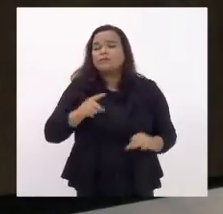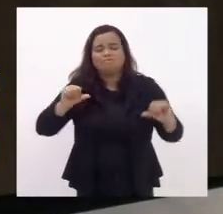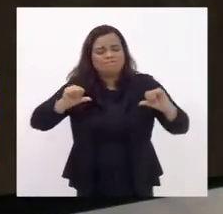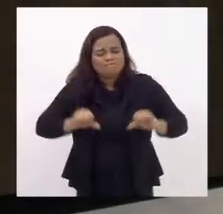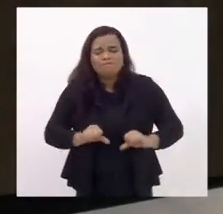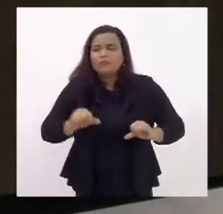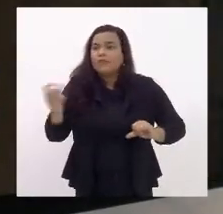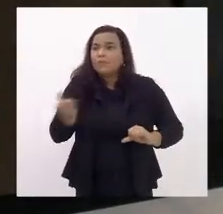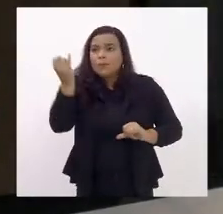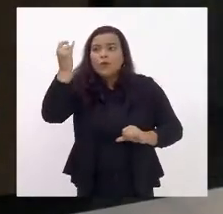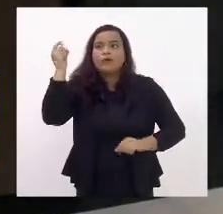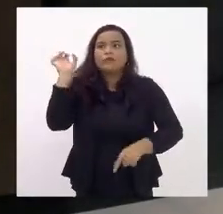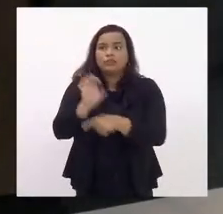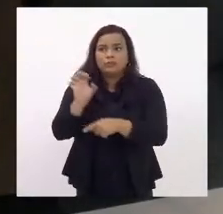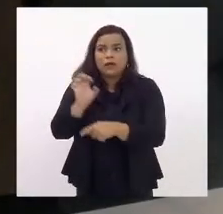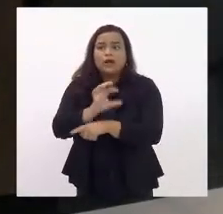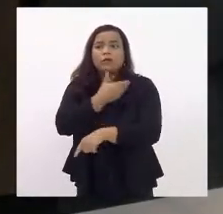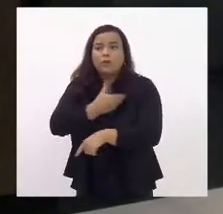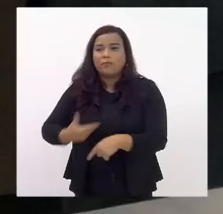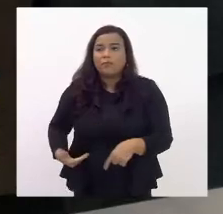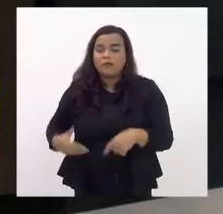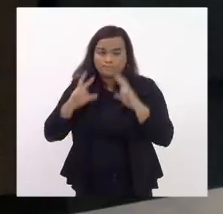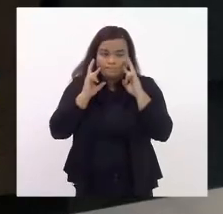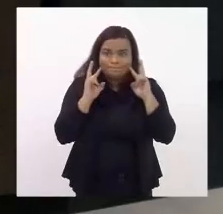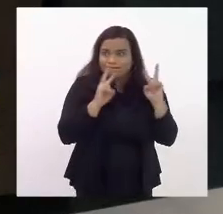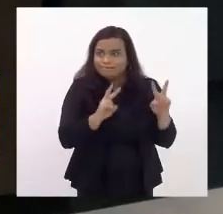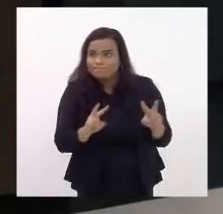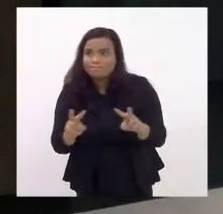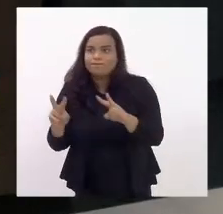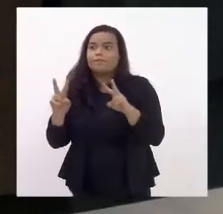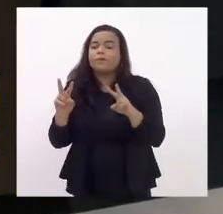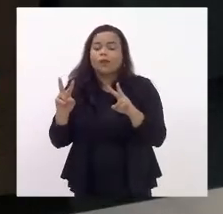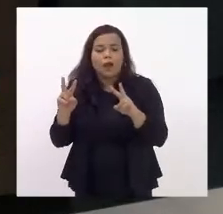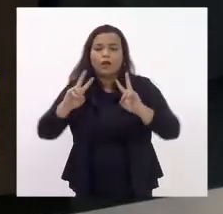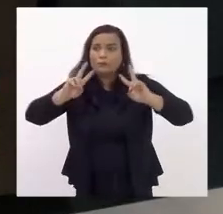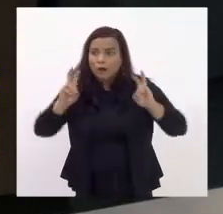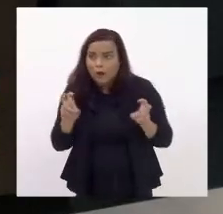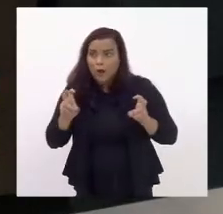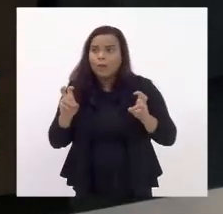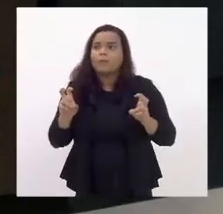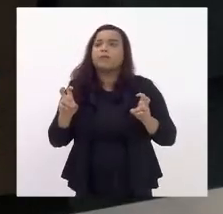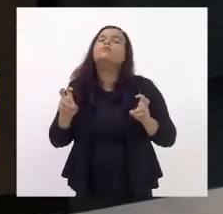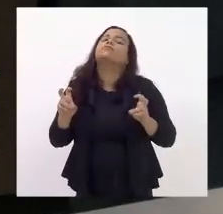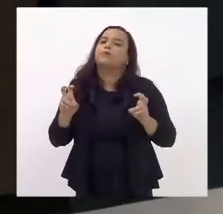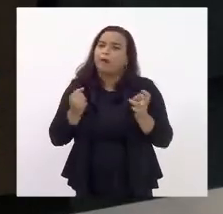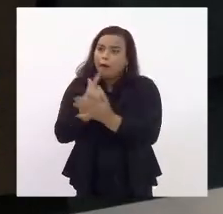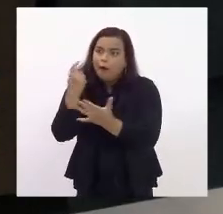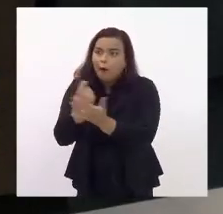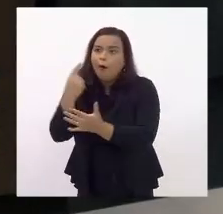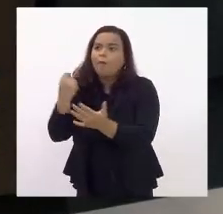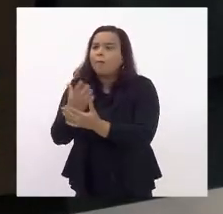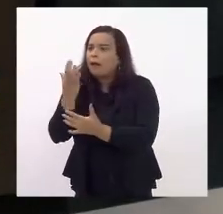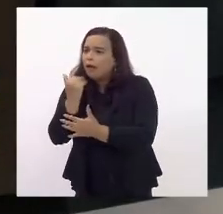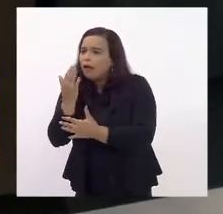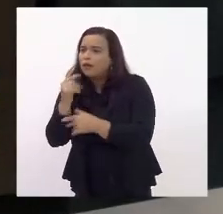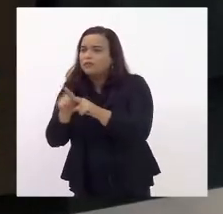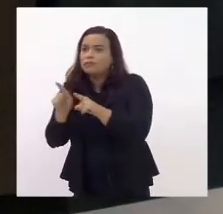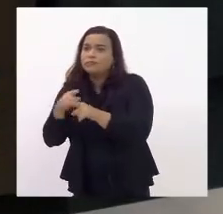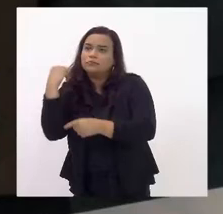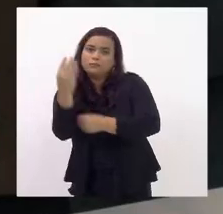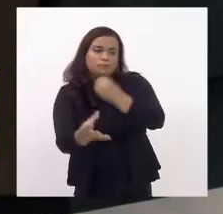Estado aprimore todo o debate sobre a compra de alimento e doação, porque, afinal de contas, a